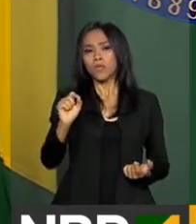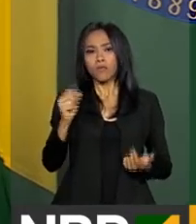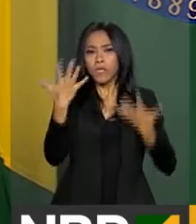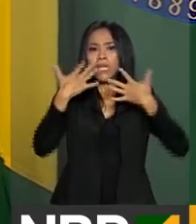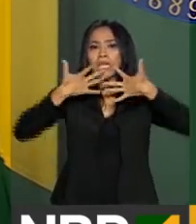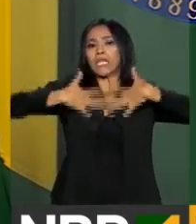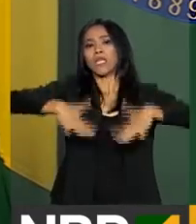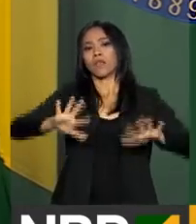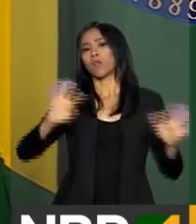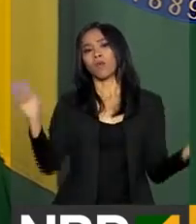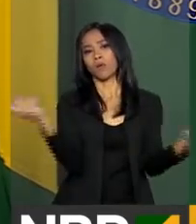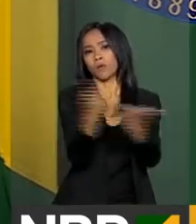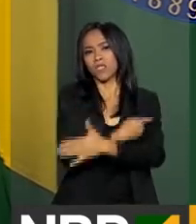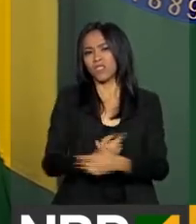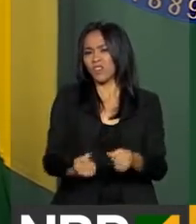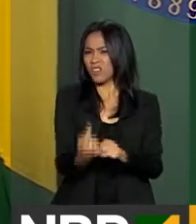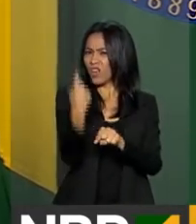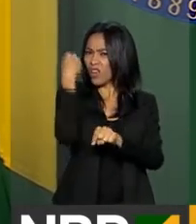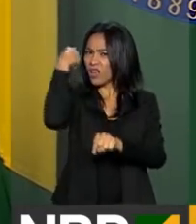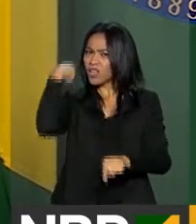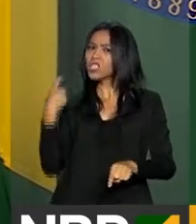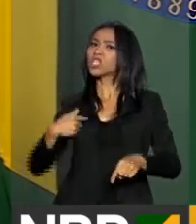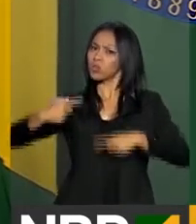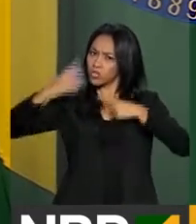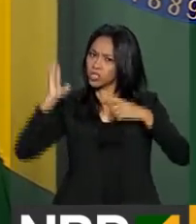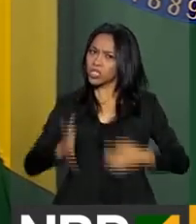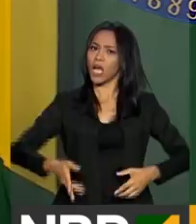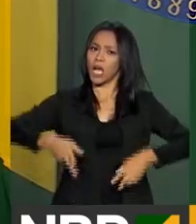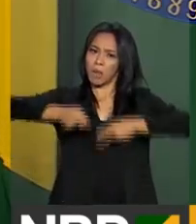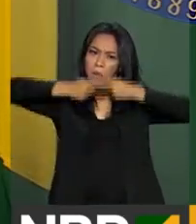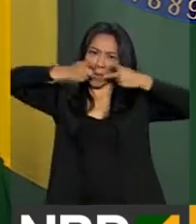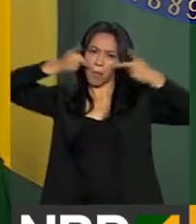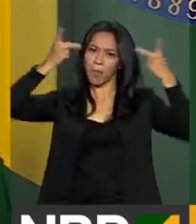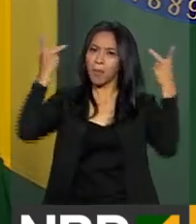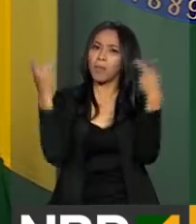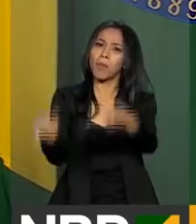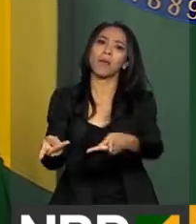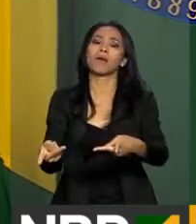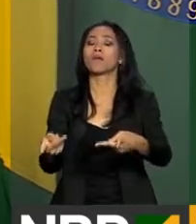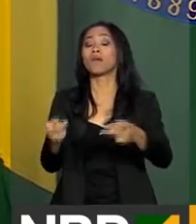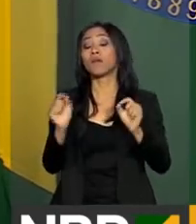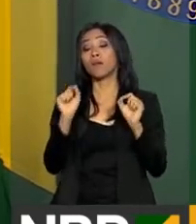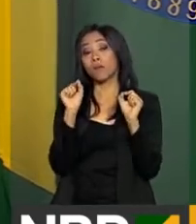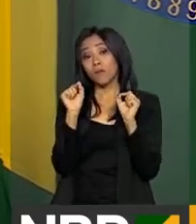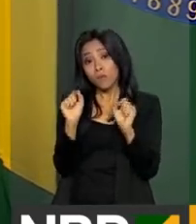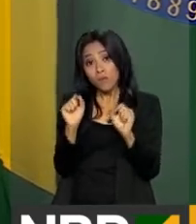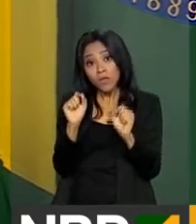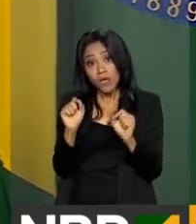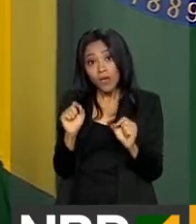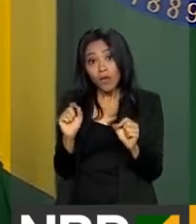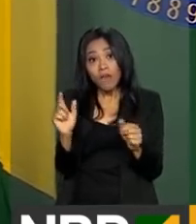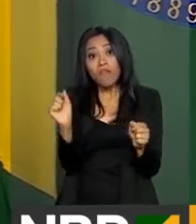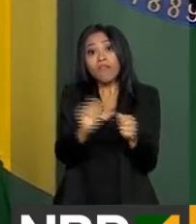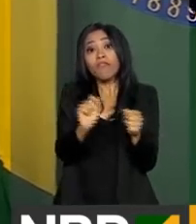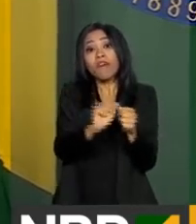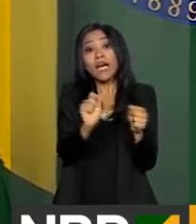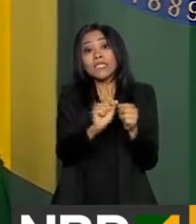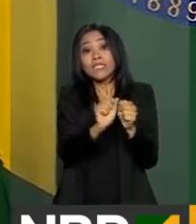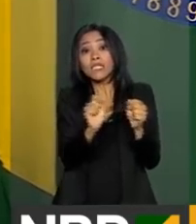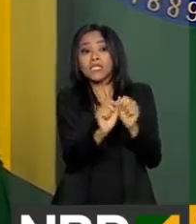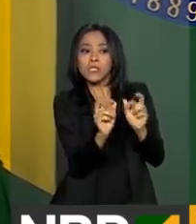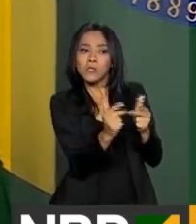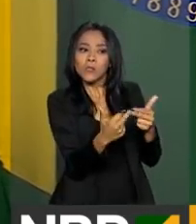comum e desde o primeiro momento eu não sei foram as ilações fazem-se ilações